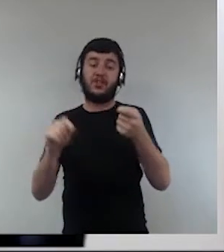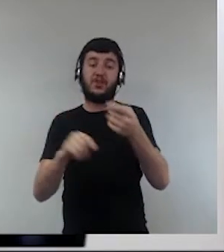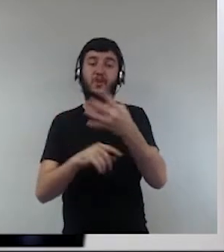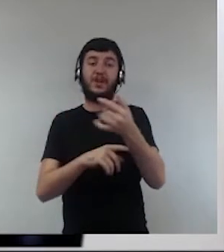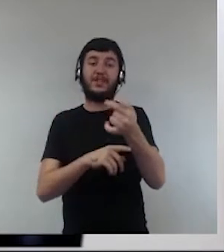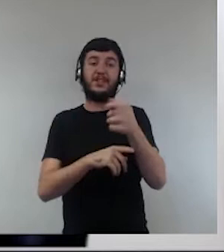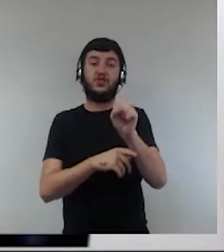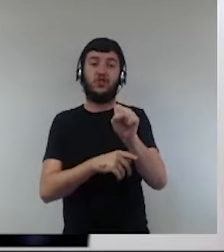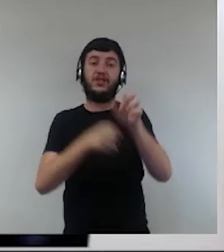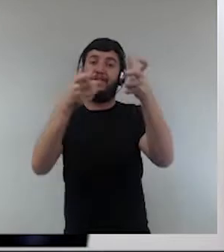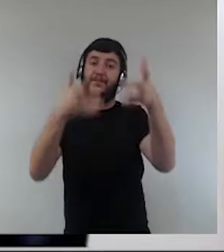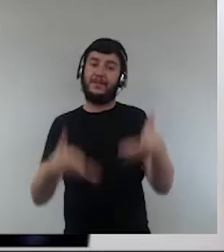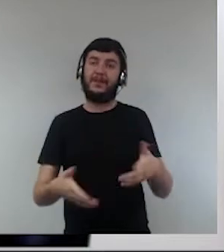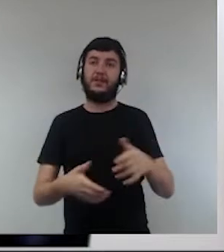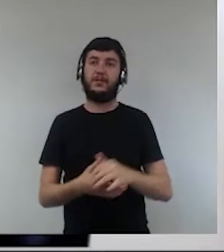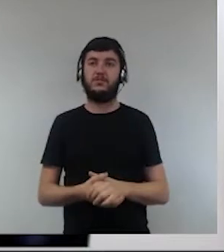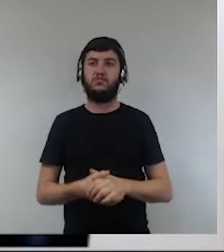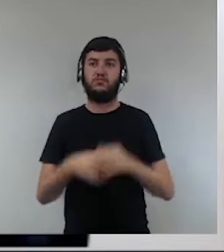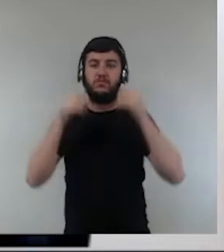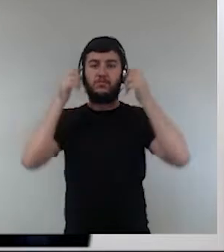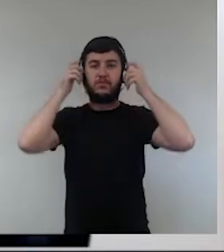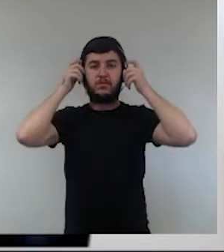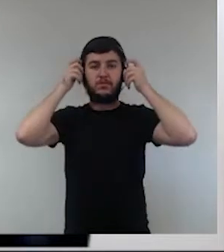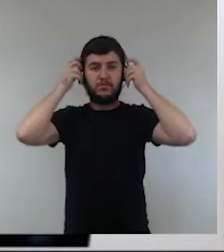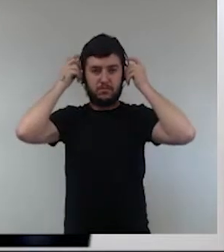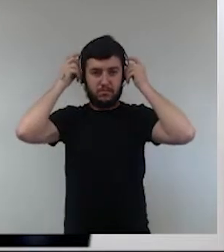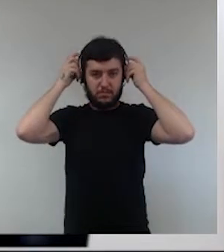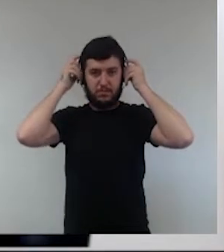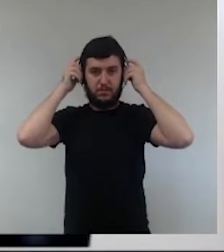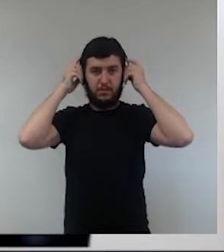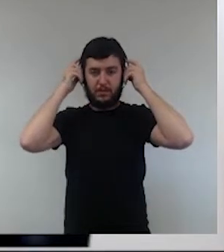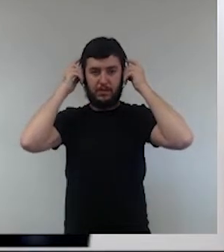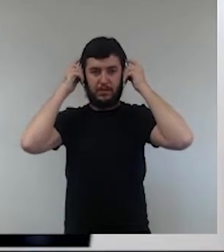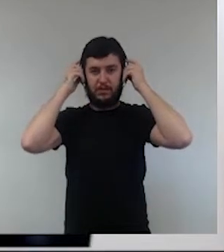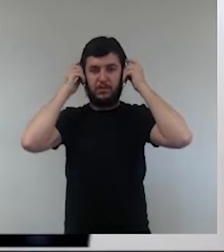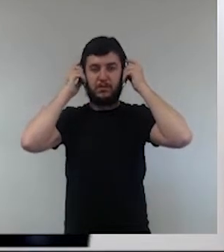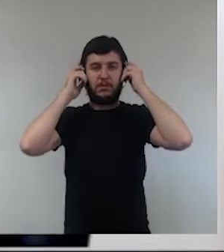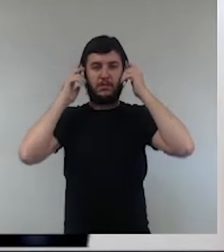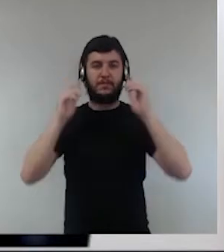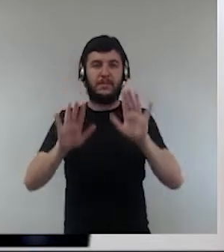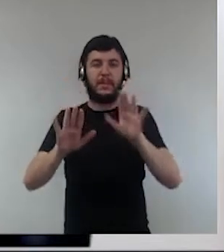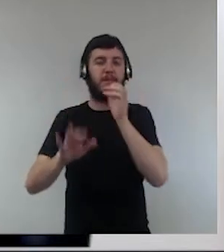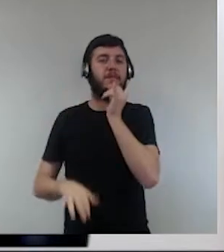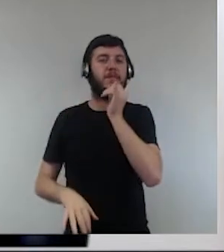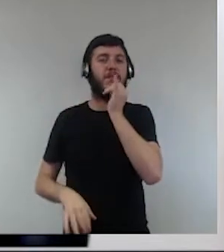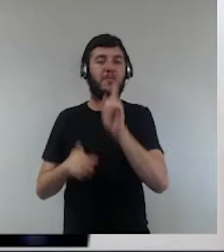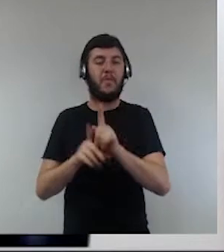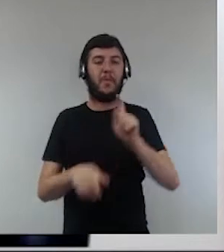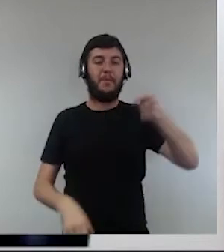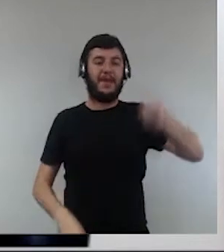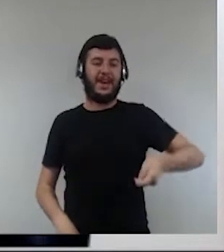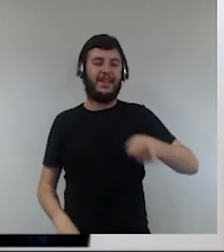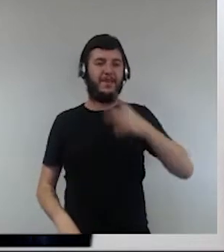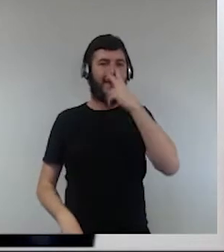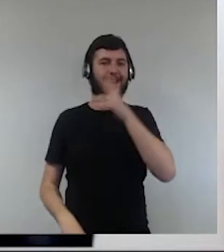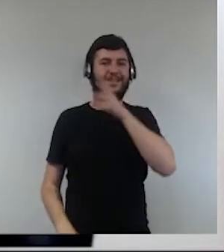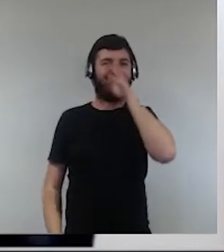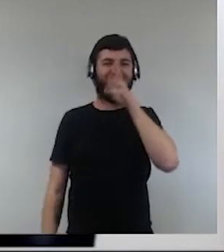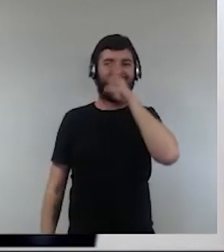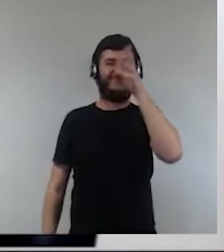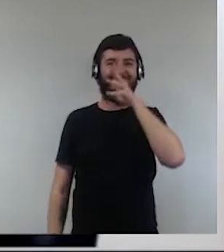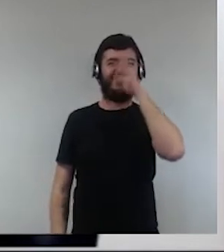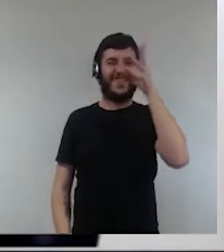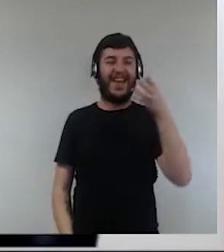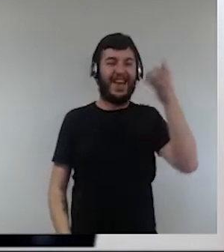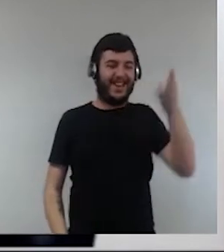478. Quais são eles? Primeiro, uma obrigação que se tornou exagerada para o devedor, uma obrigação que